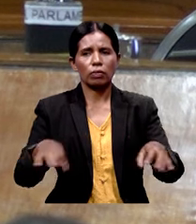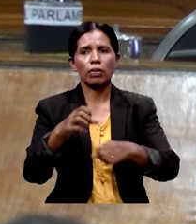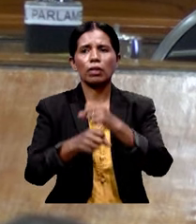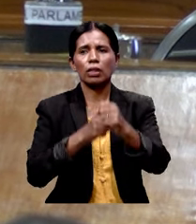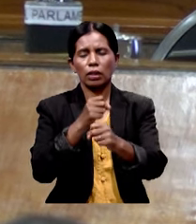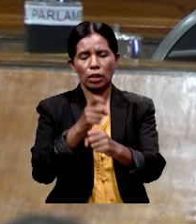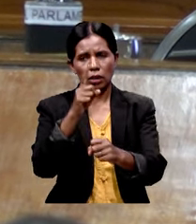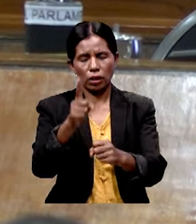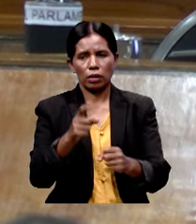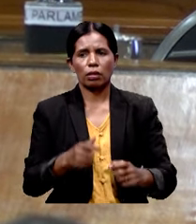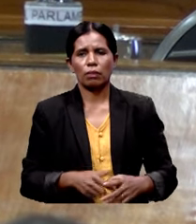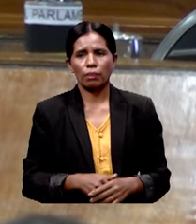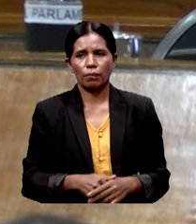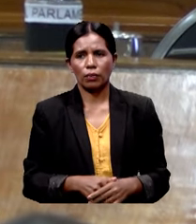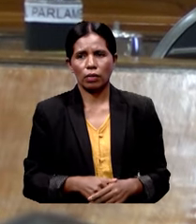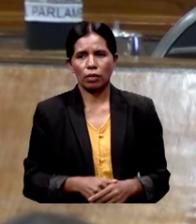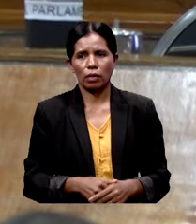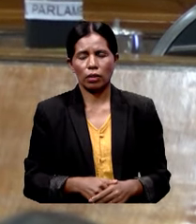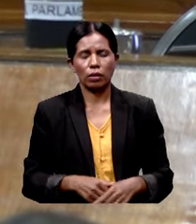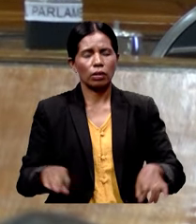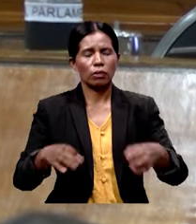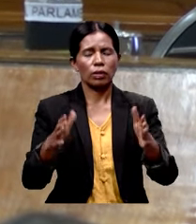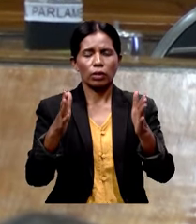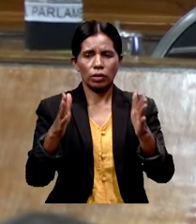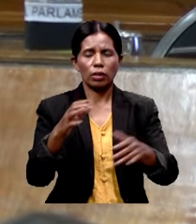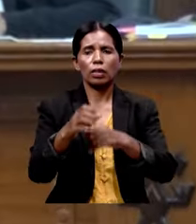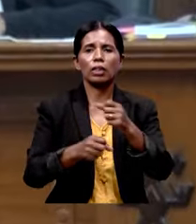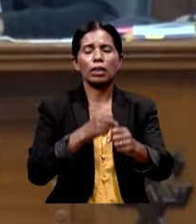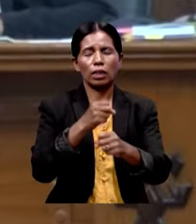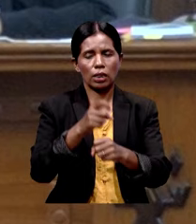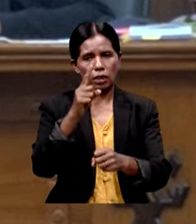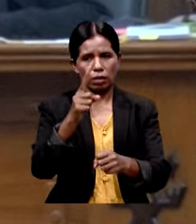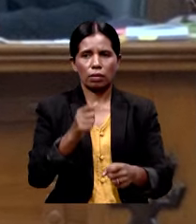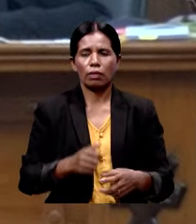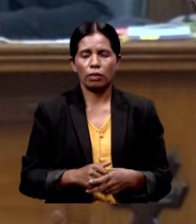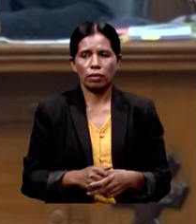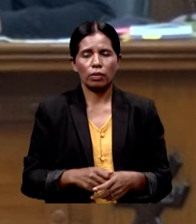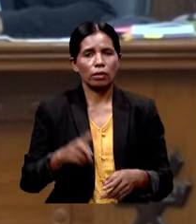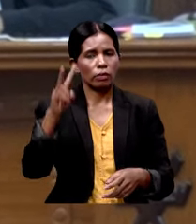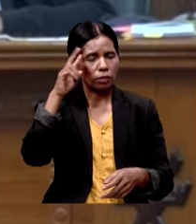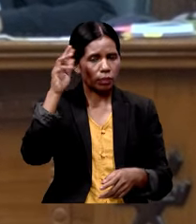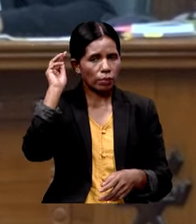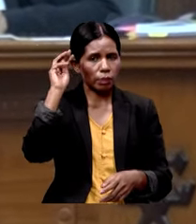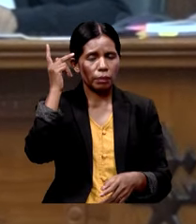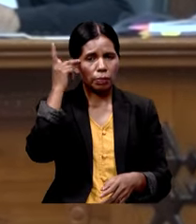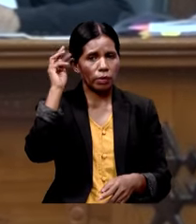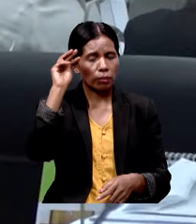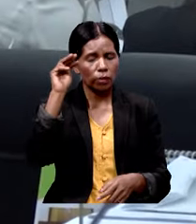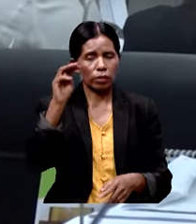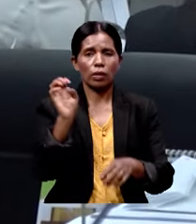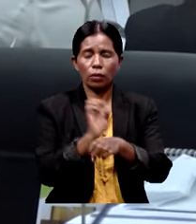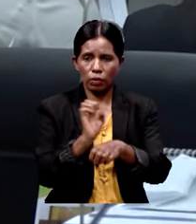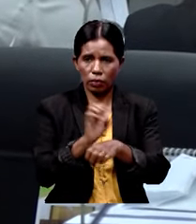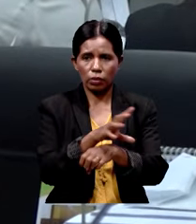det. Casuais, contratado casuais batina ngida. Dadão né, vice-primeiro-ministro assunto econômico no